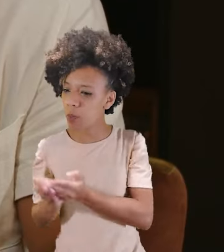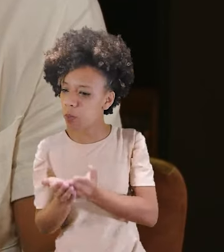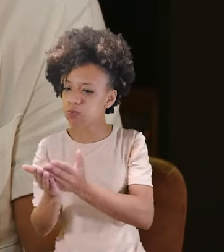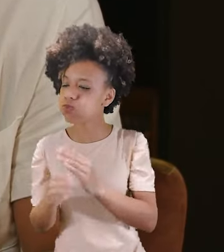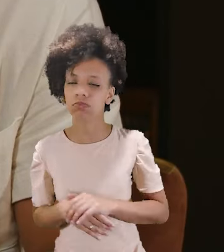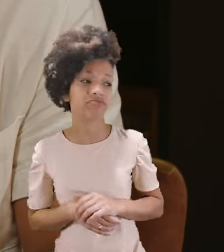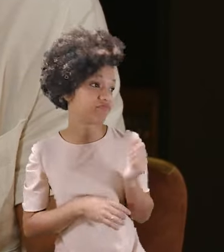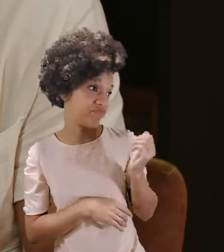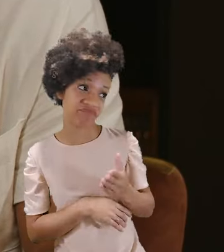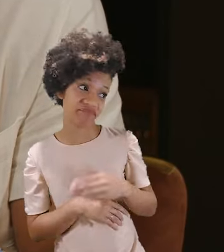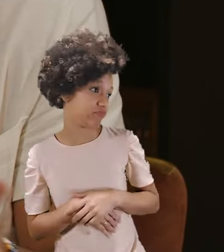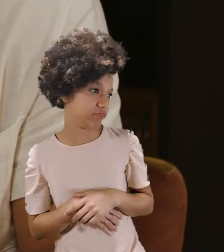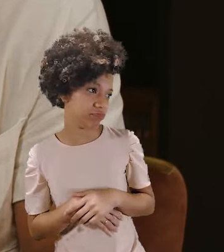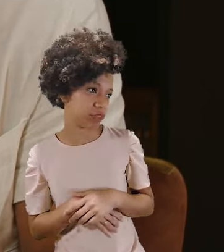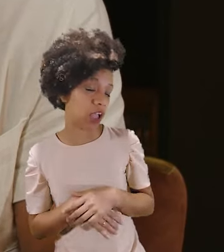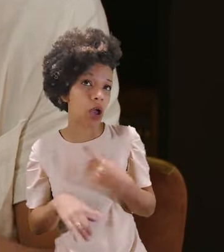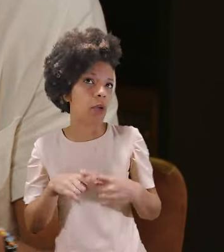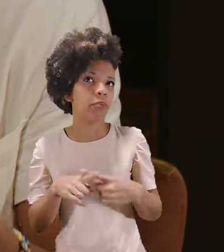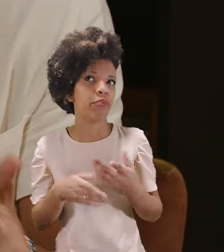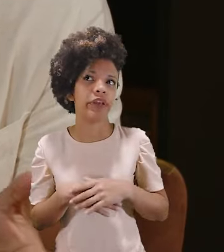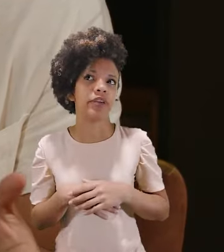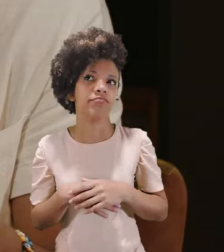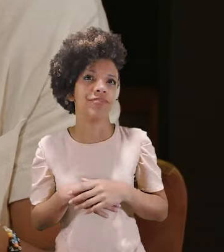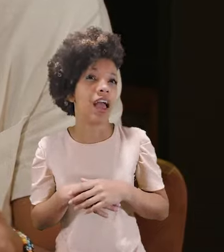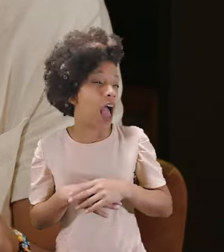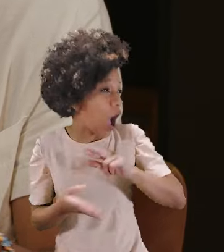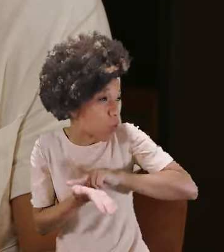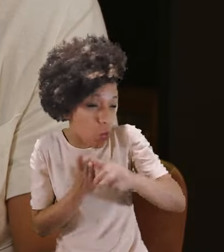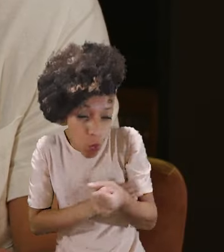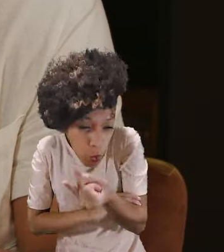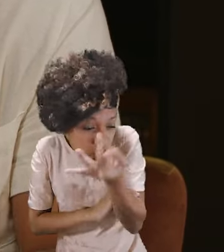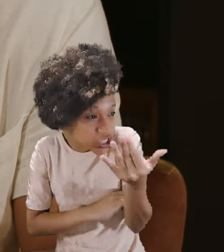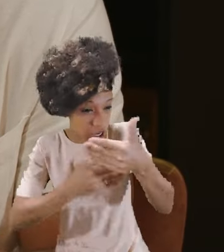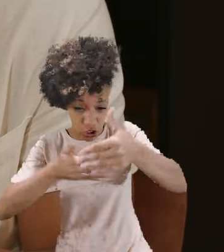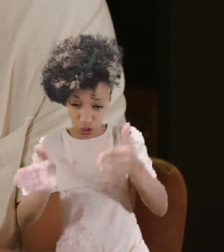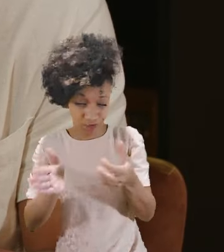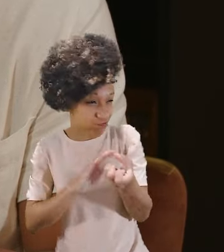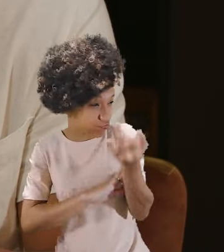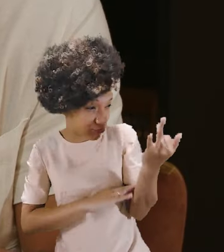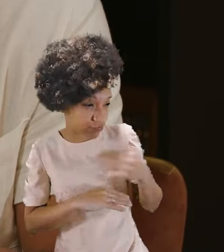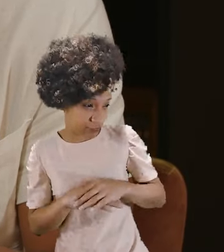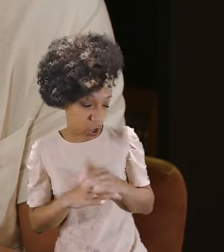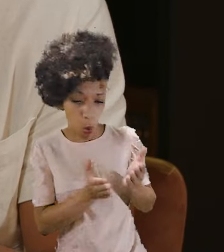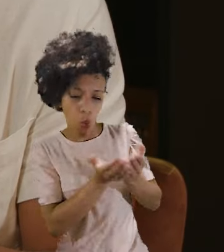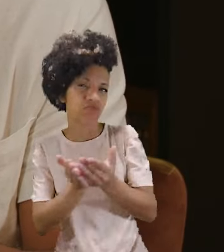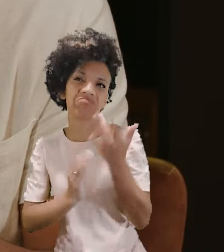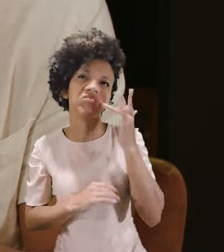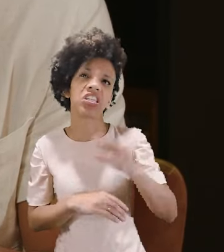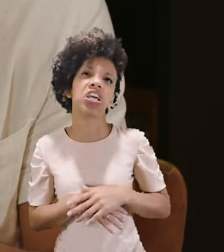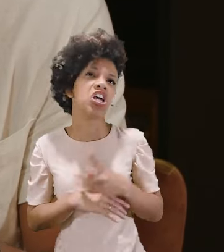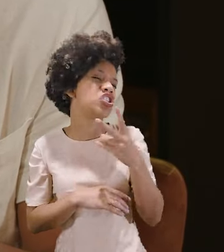tá frio sim porque assim é muita coisa de carne cara muita coisa ficar tipo assim um umnavio